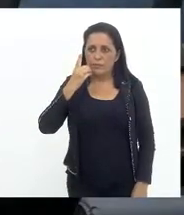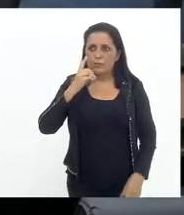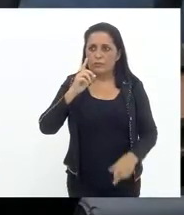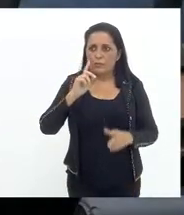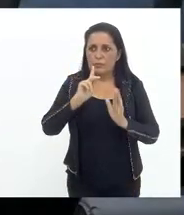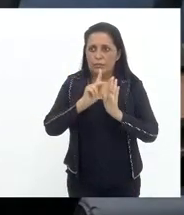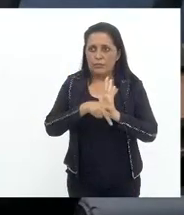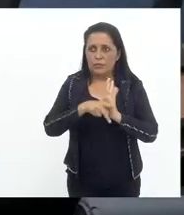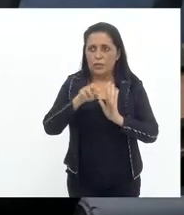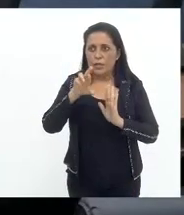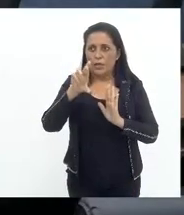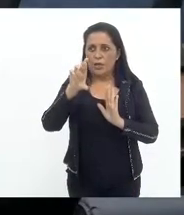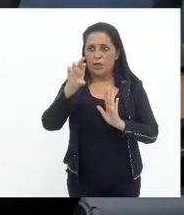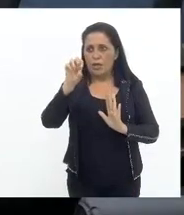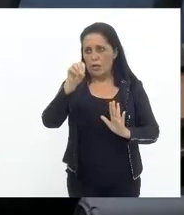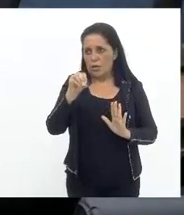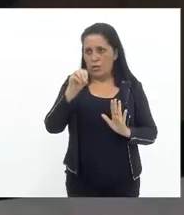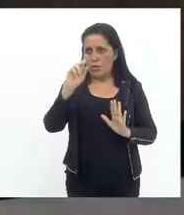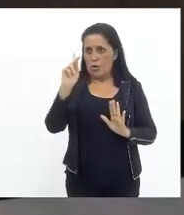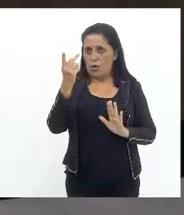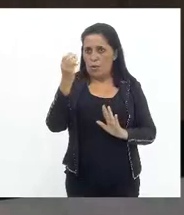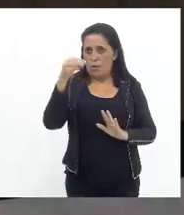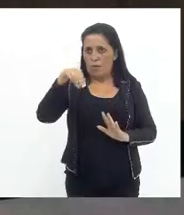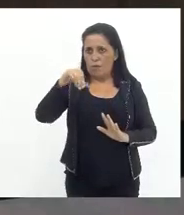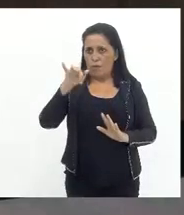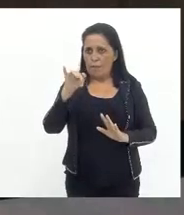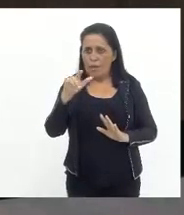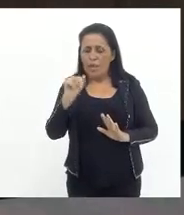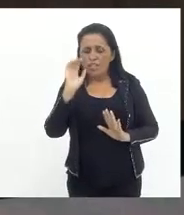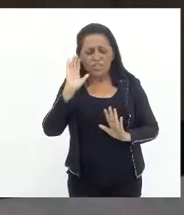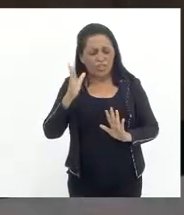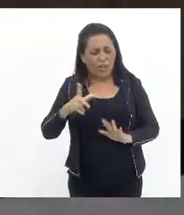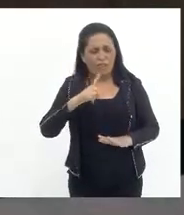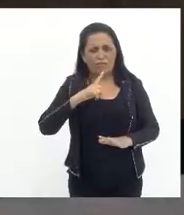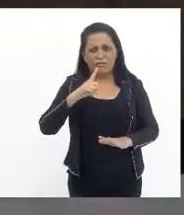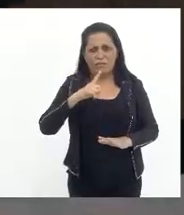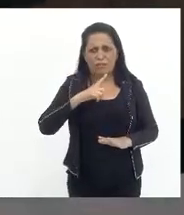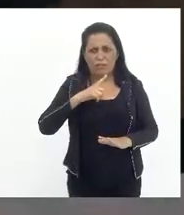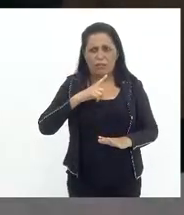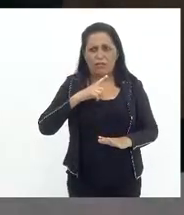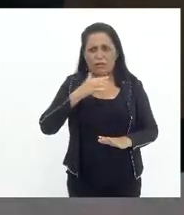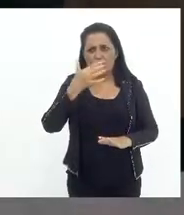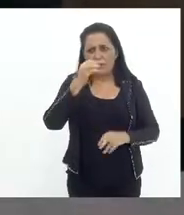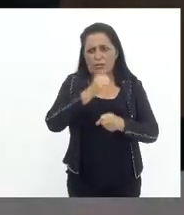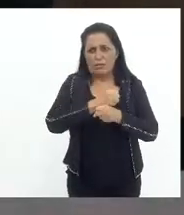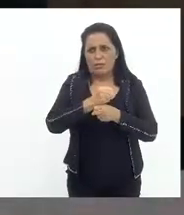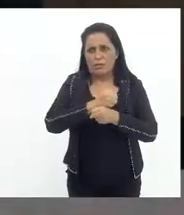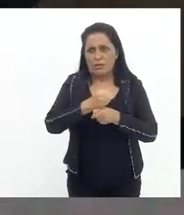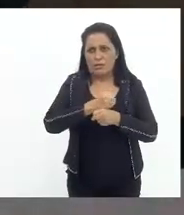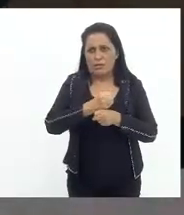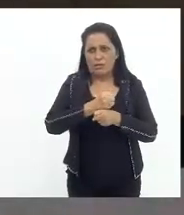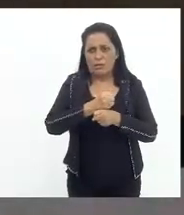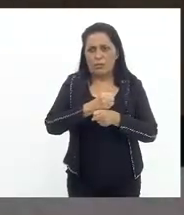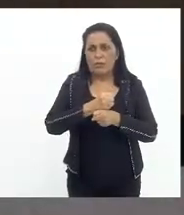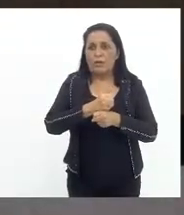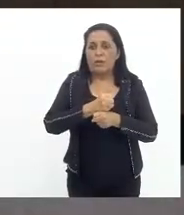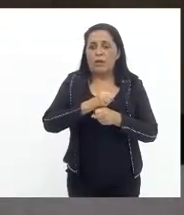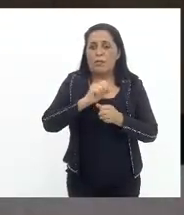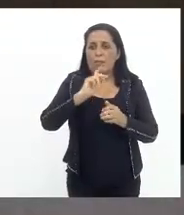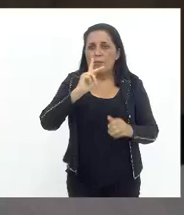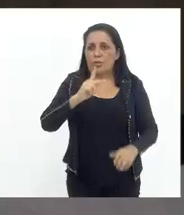Sem Homofobia, na verdade, já existe no nosso estado em funcionamento há mais de 10 anos e o presente projeto de lei